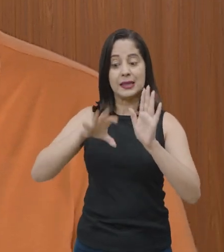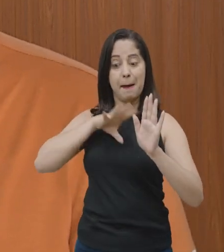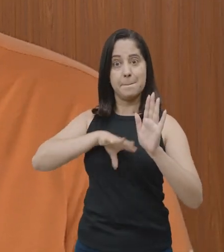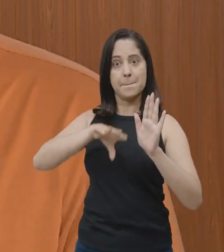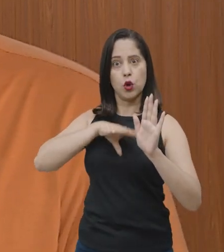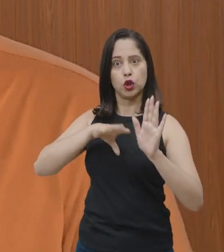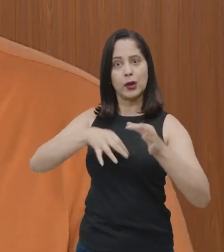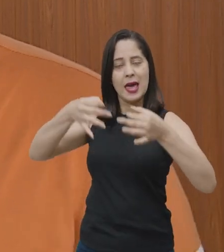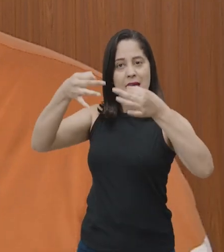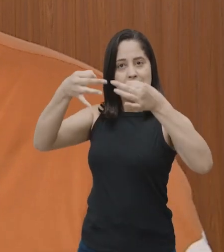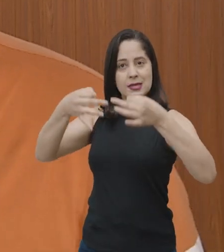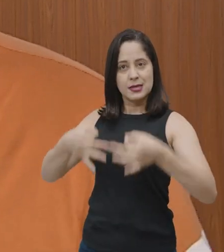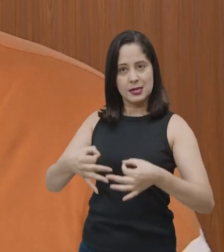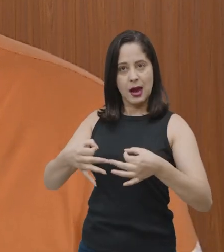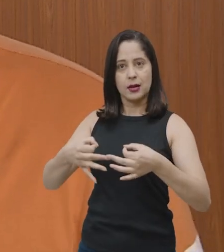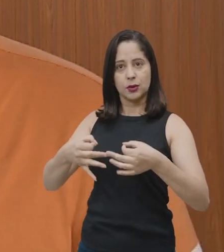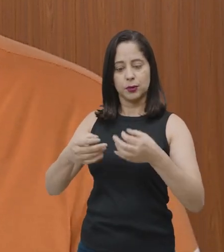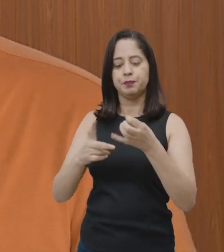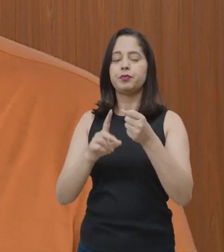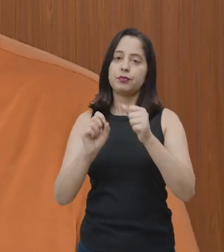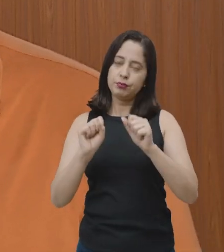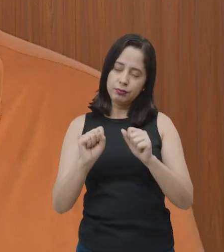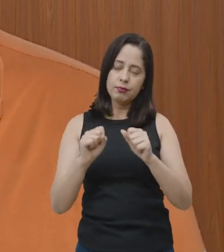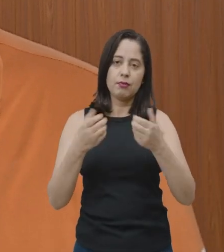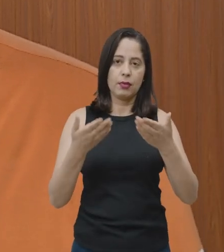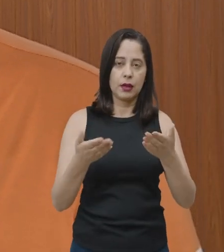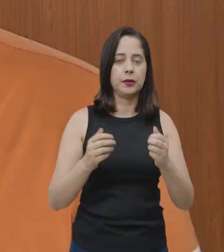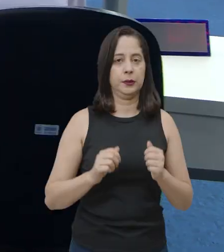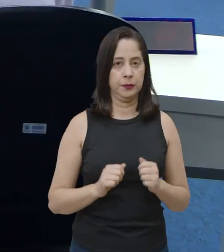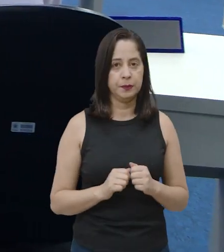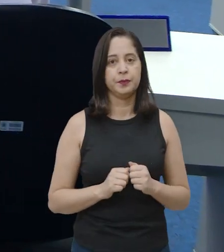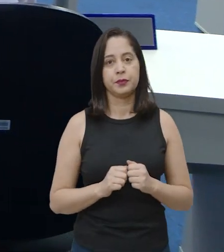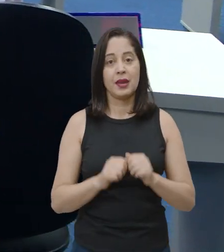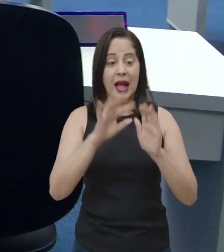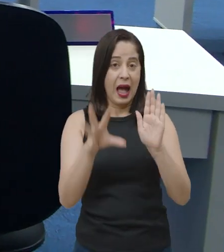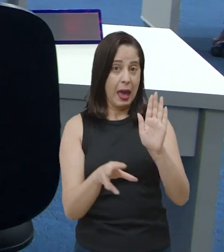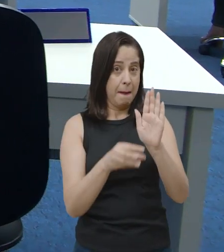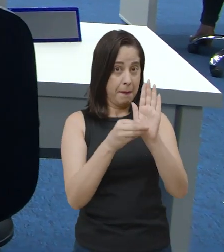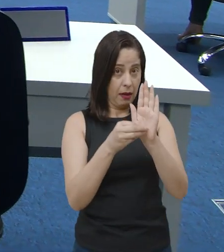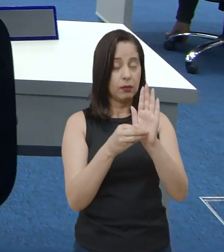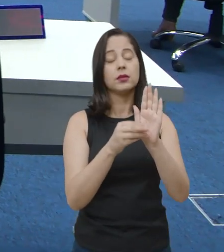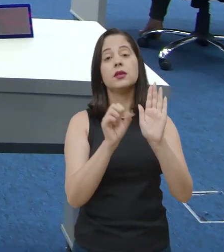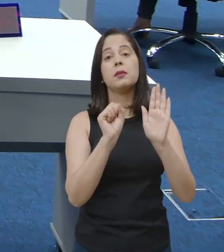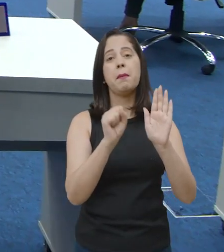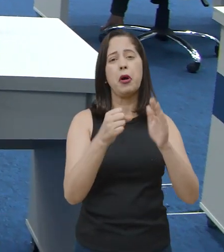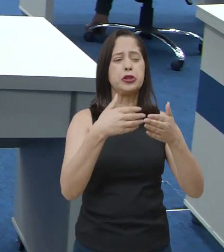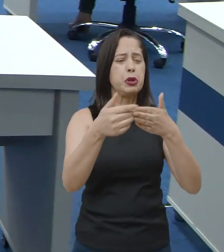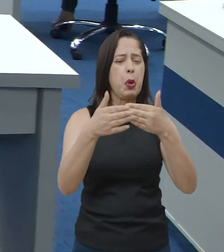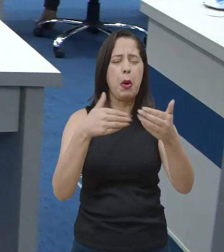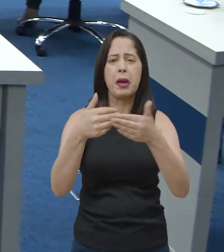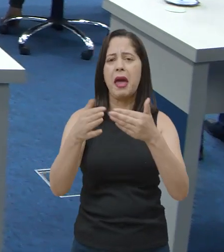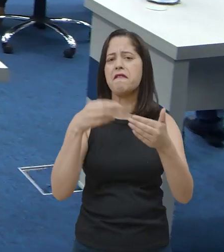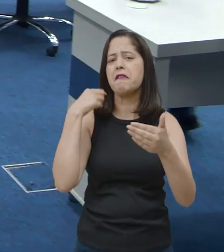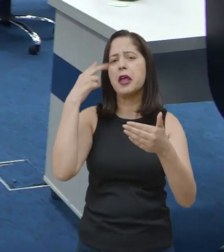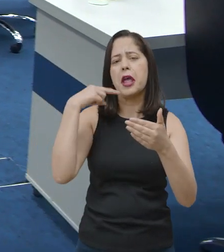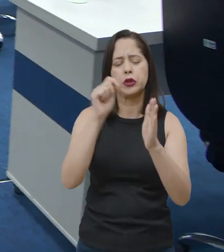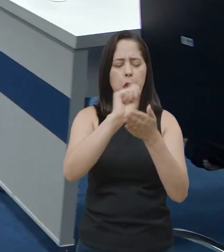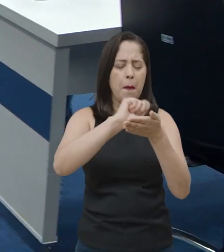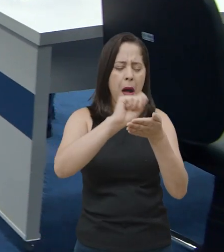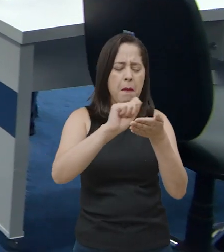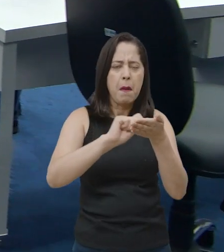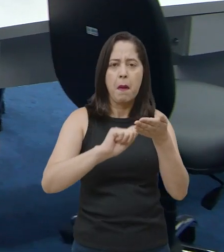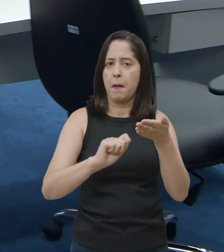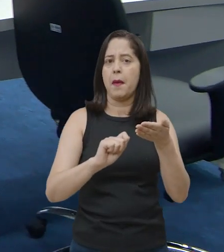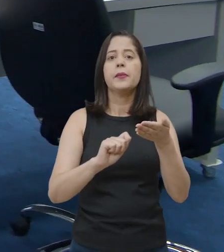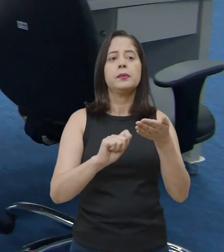texto do projeto às normas de língua portuguesa mesmo. As emendas podem ser apresentadas por qualquer vereador,